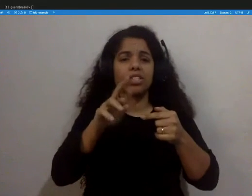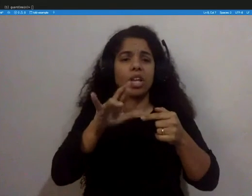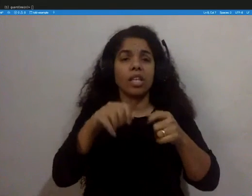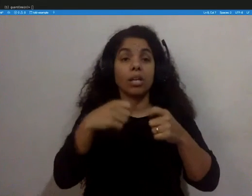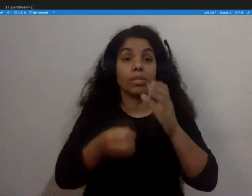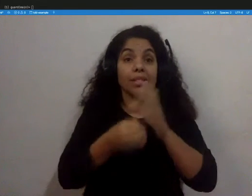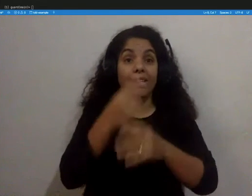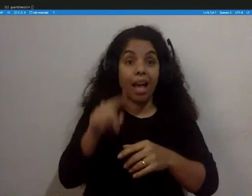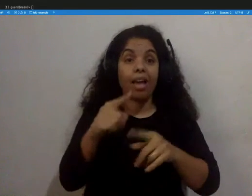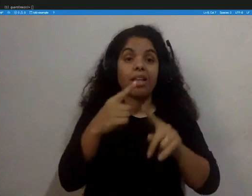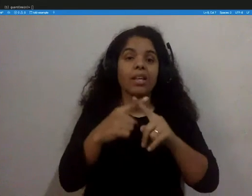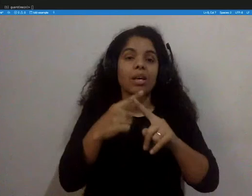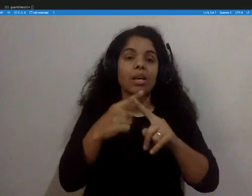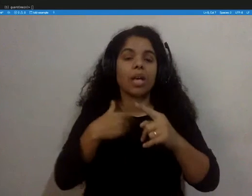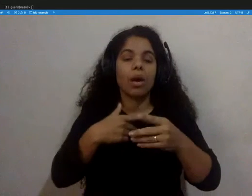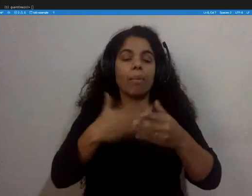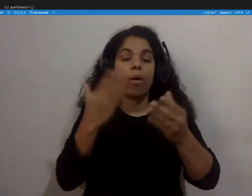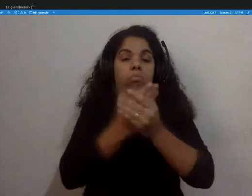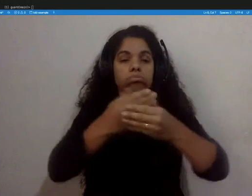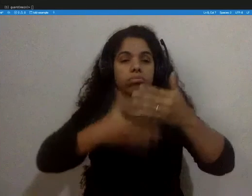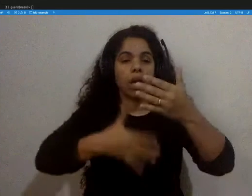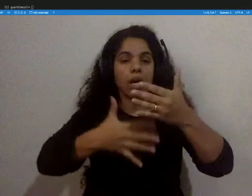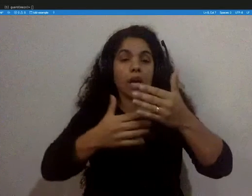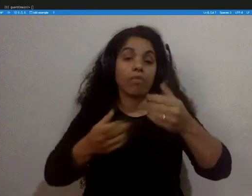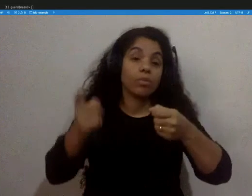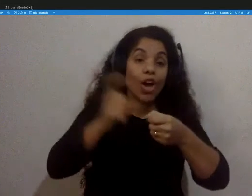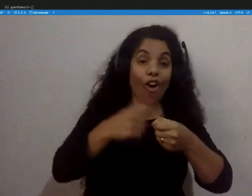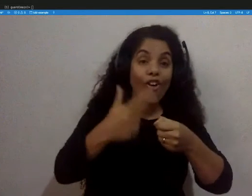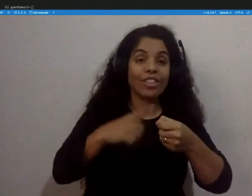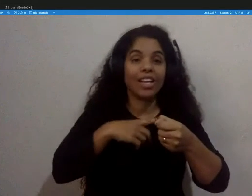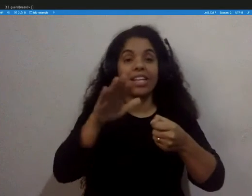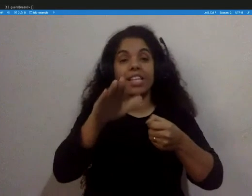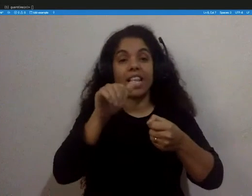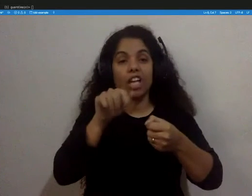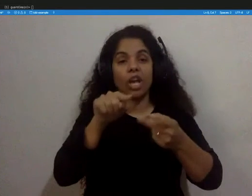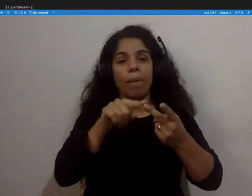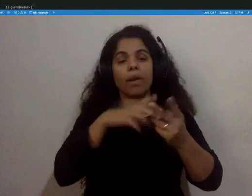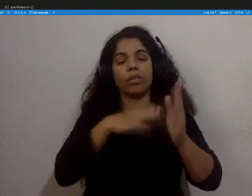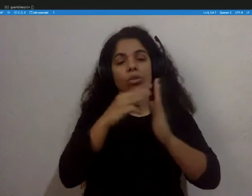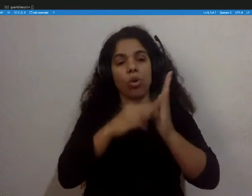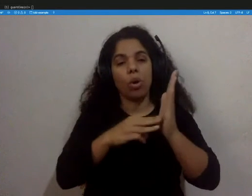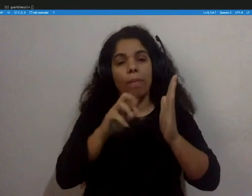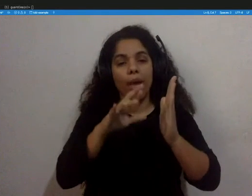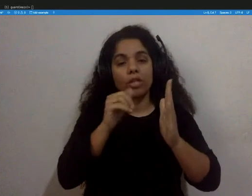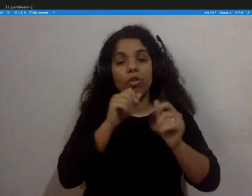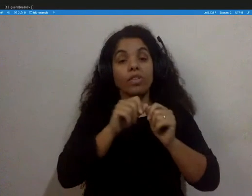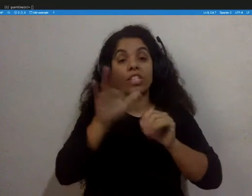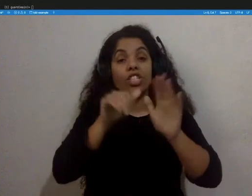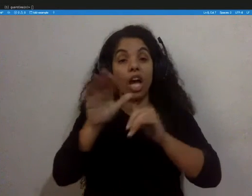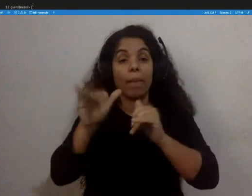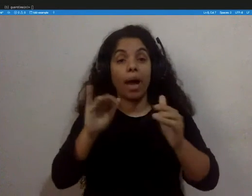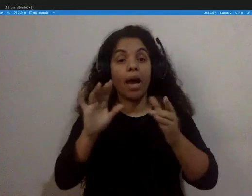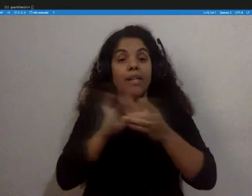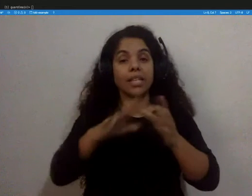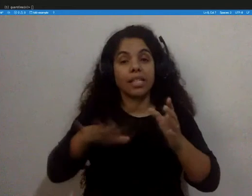ela, porque o meu arquivo precisa retornar isso na chamada do método. E eu vou fazendo essas chamadas interativas. Vai chegar